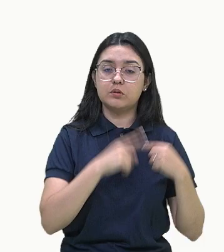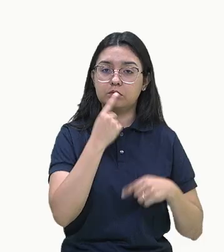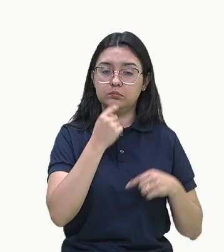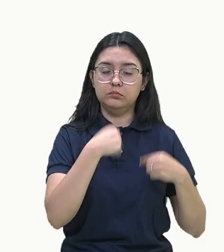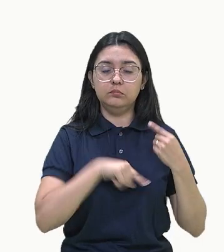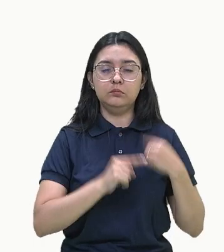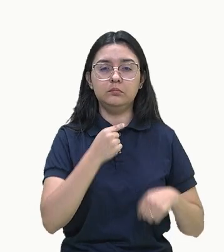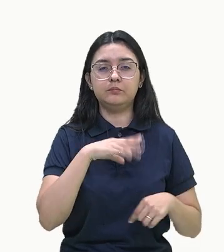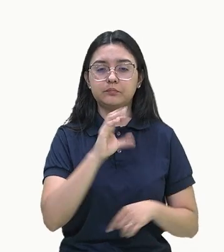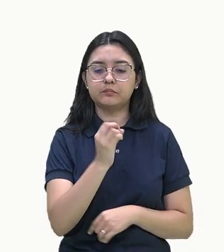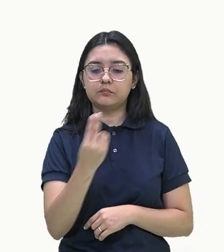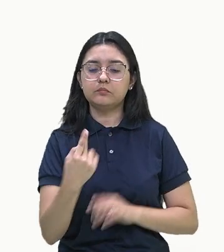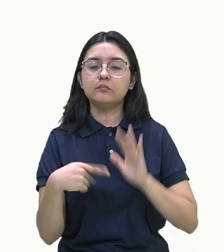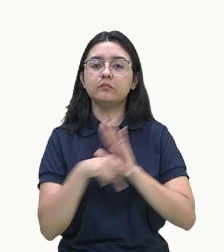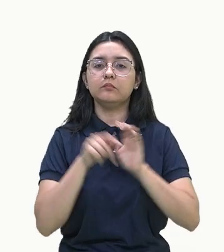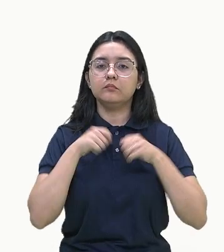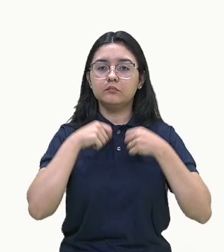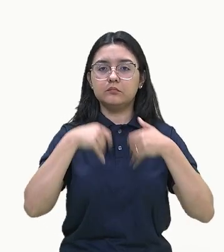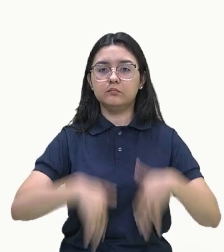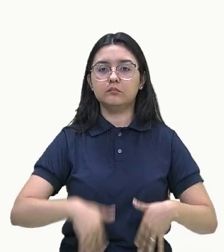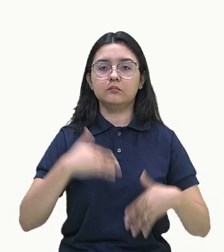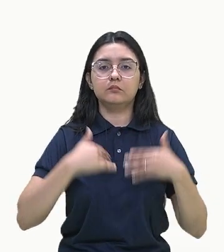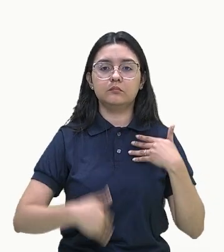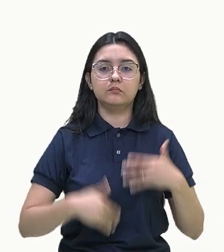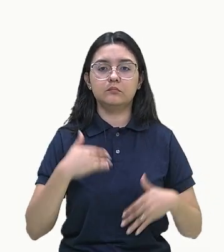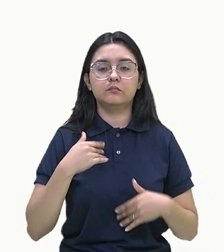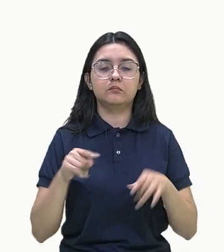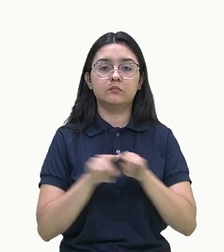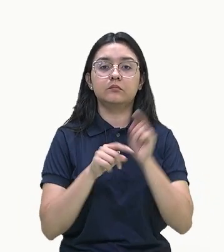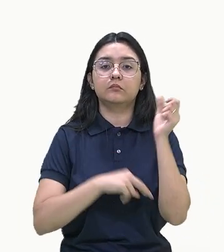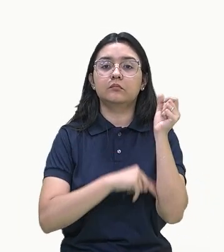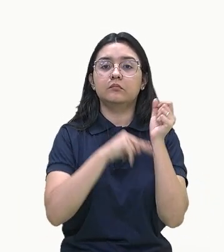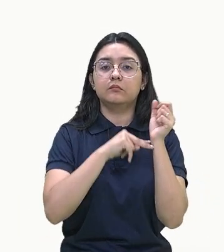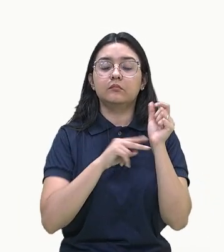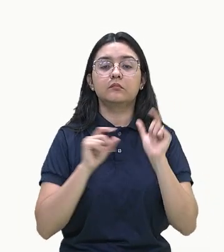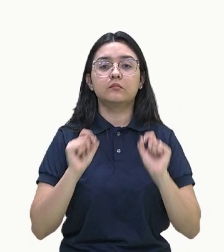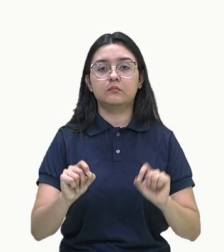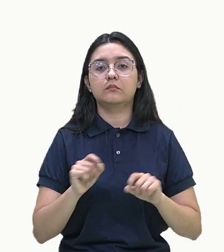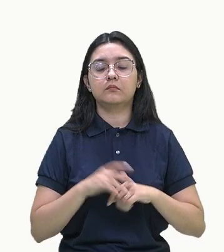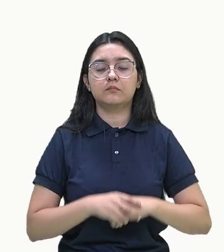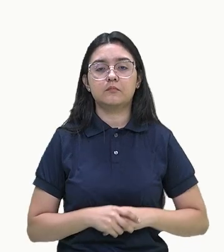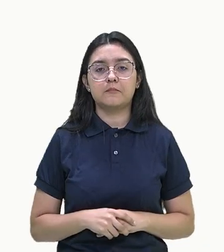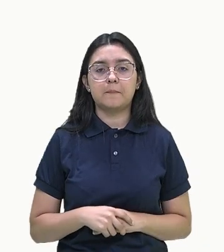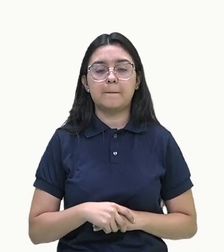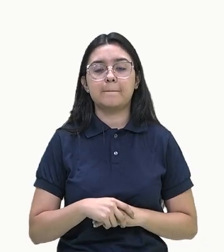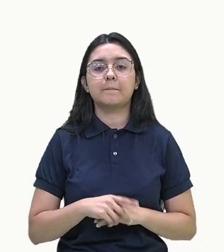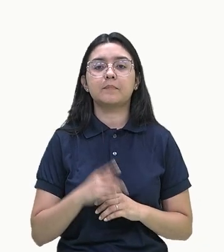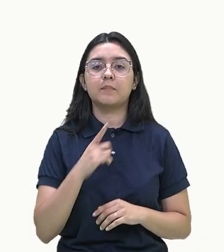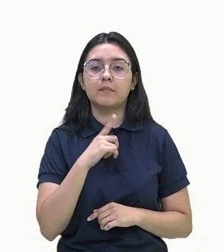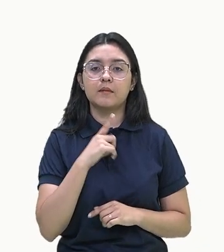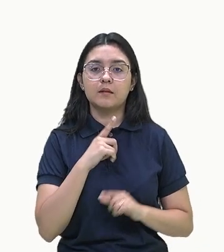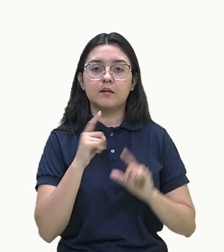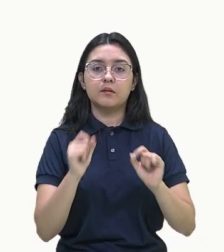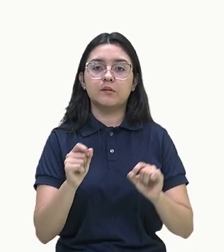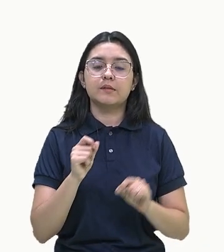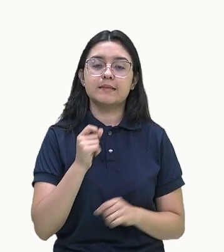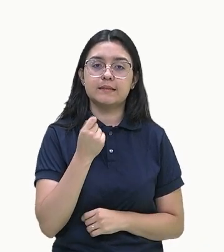oxigenado para o corpo, e também as veias vão ali trazer sangue rico